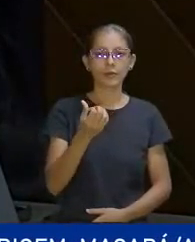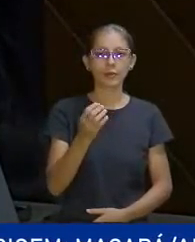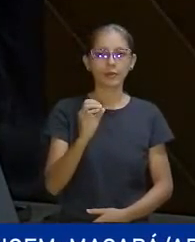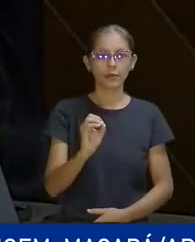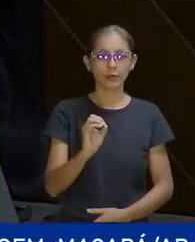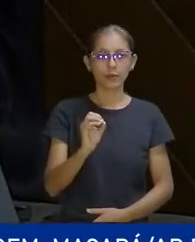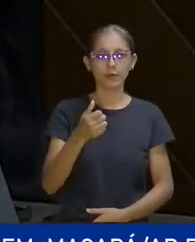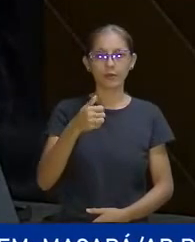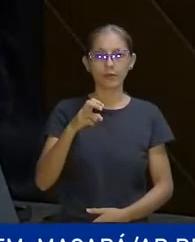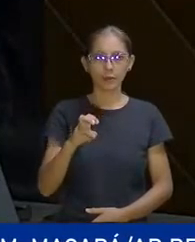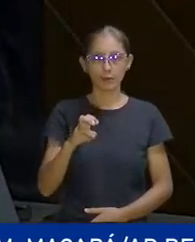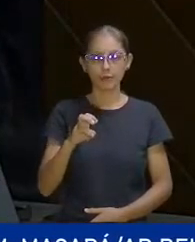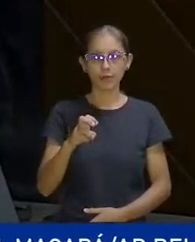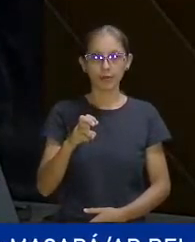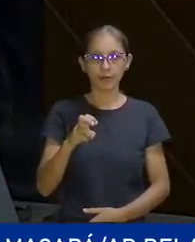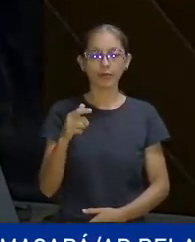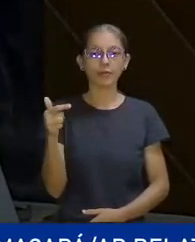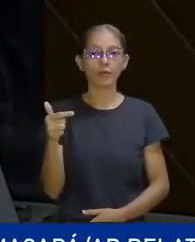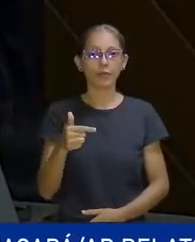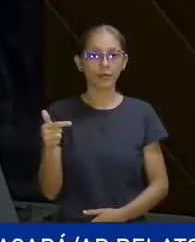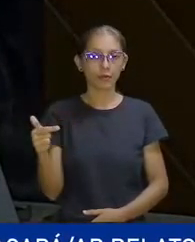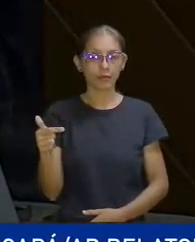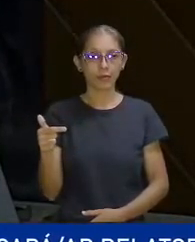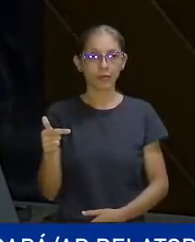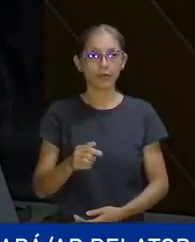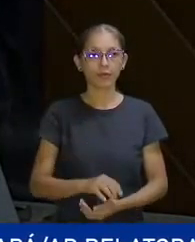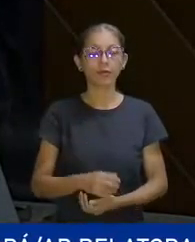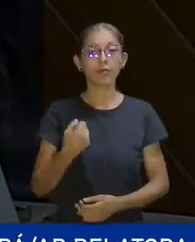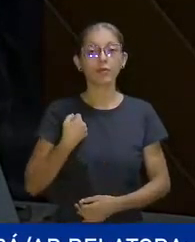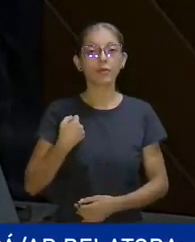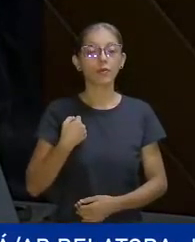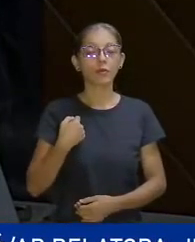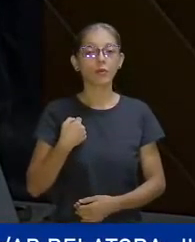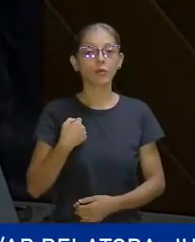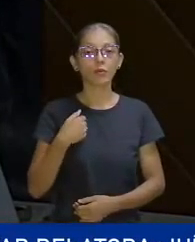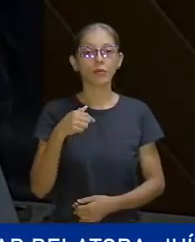0601552 do ano de 2022, o número do acordo